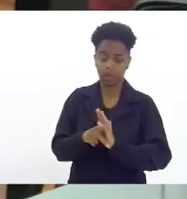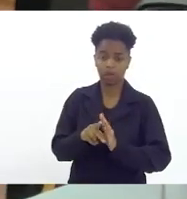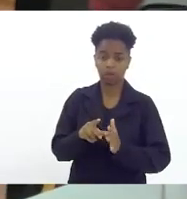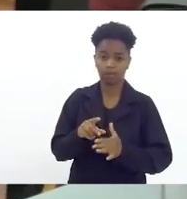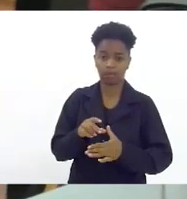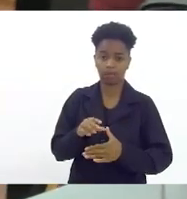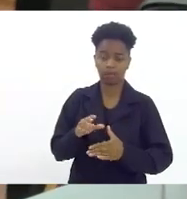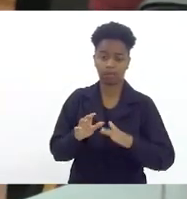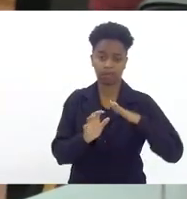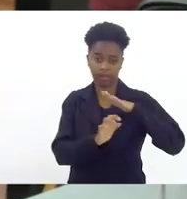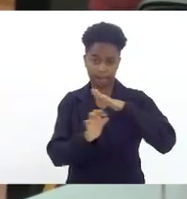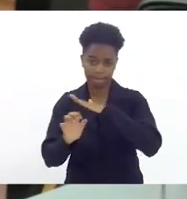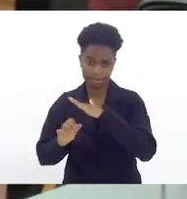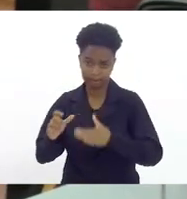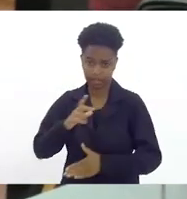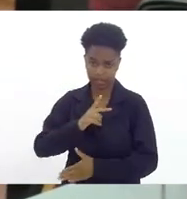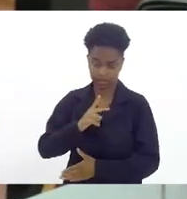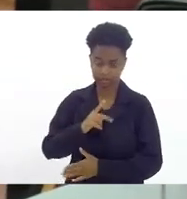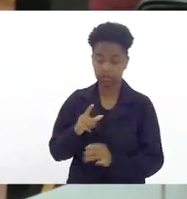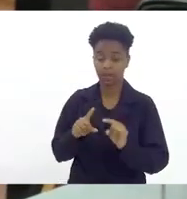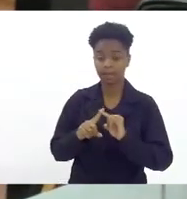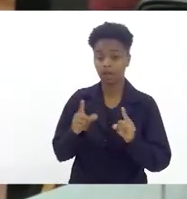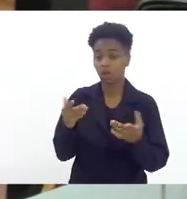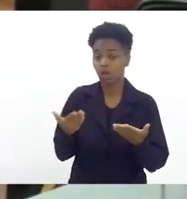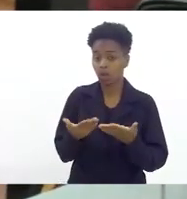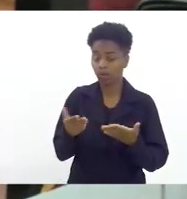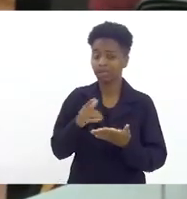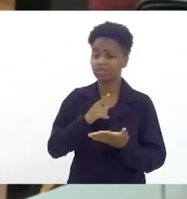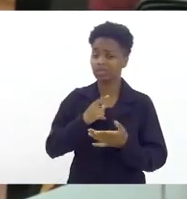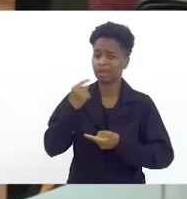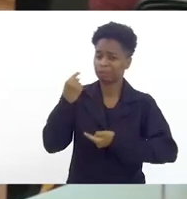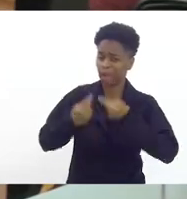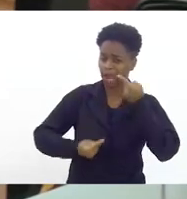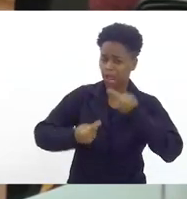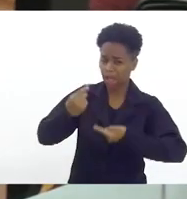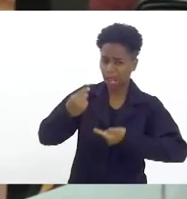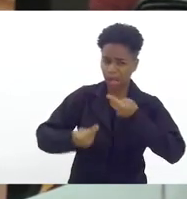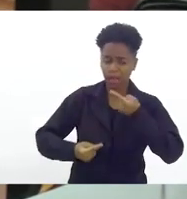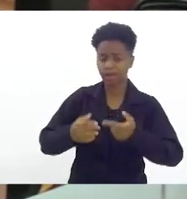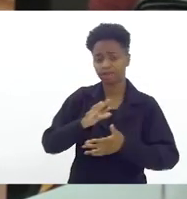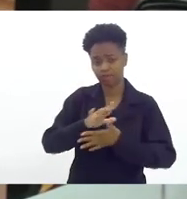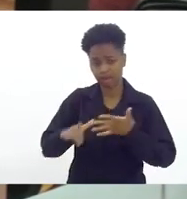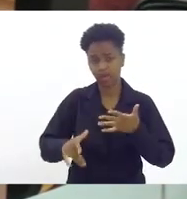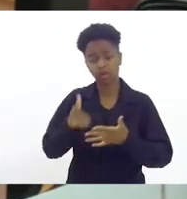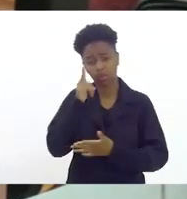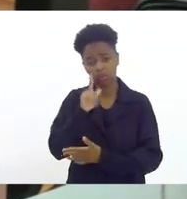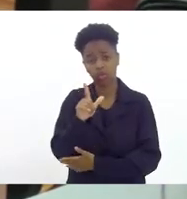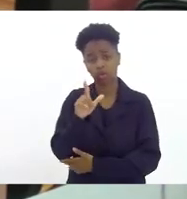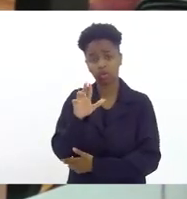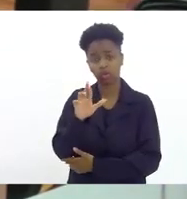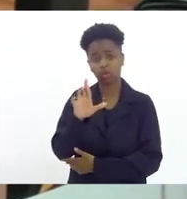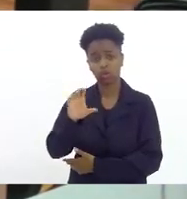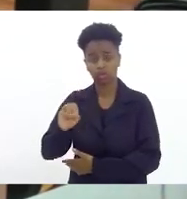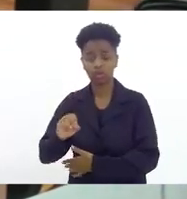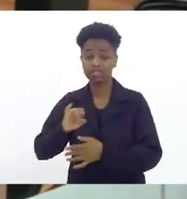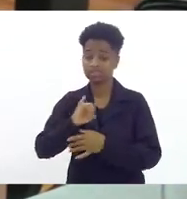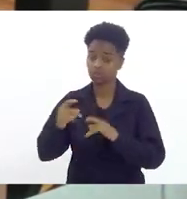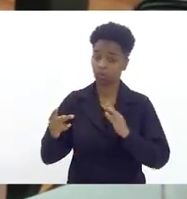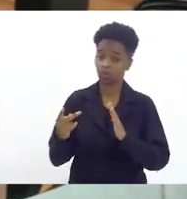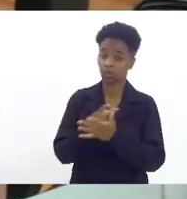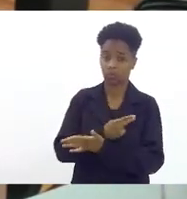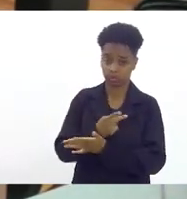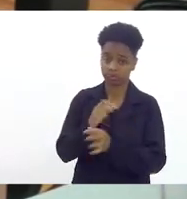é que hoje nós temos grandes embates que vão levar a grandes lucros se eles conseguirem implementar